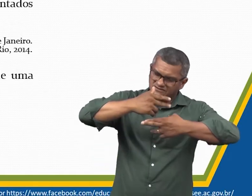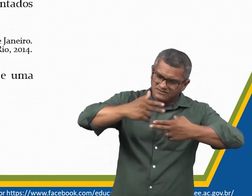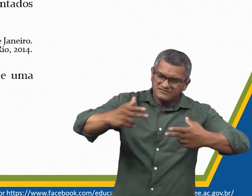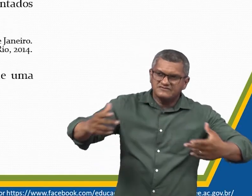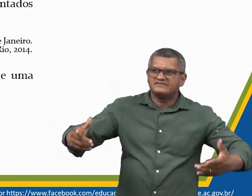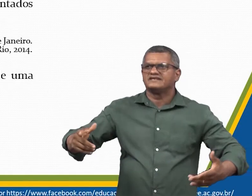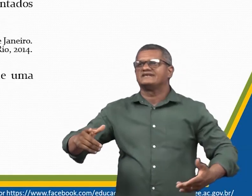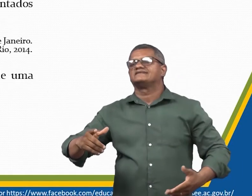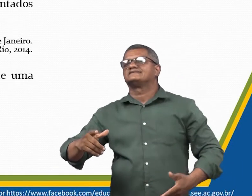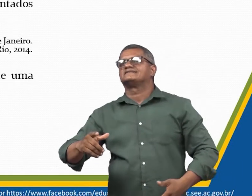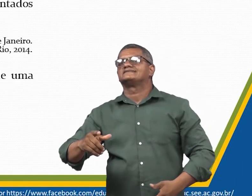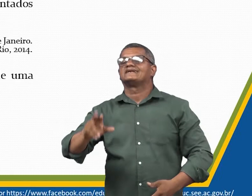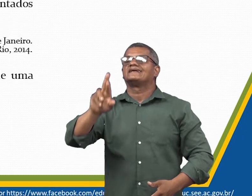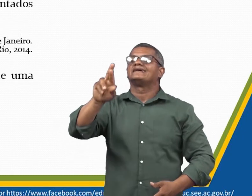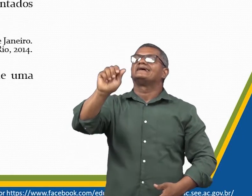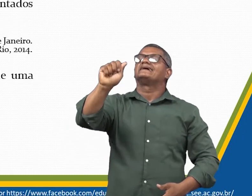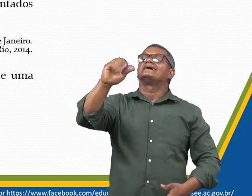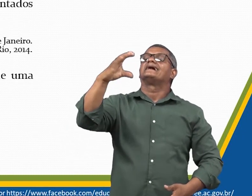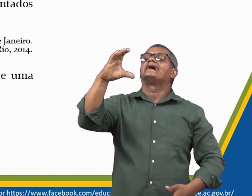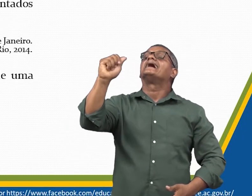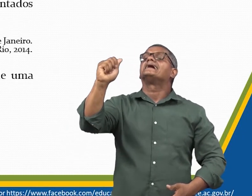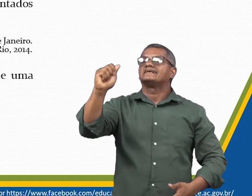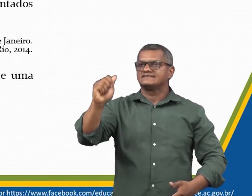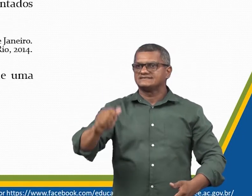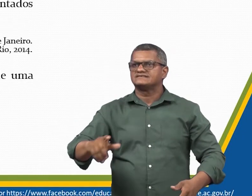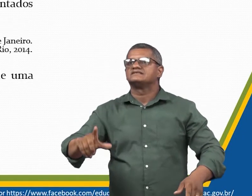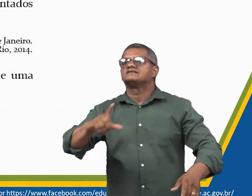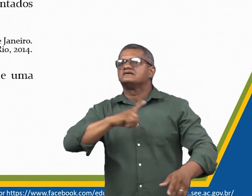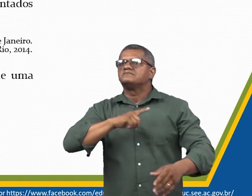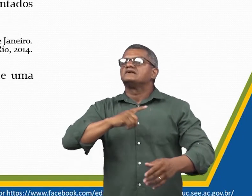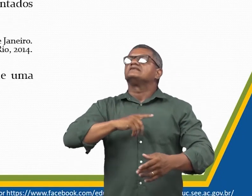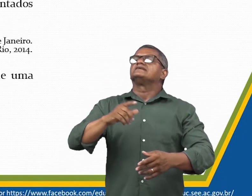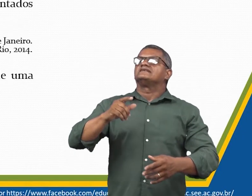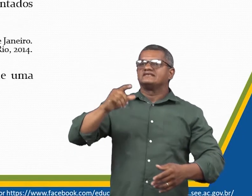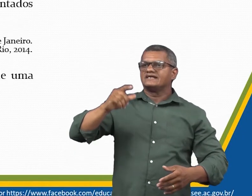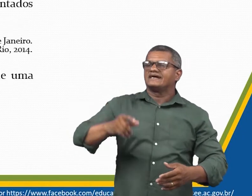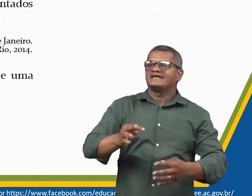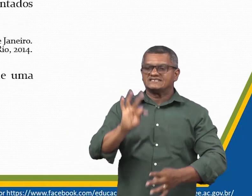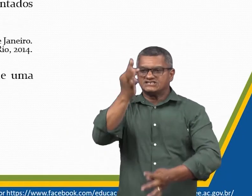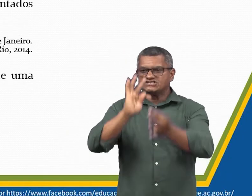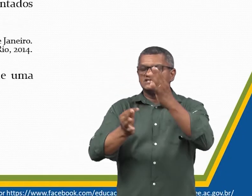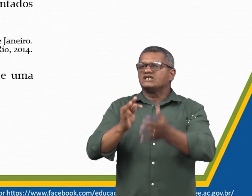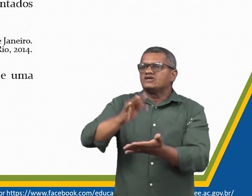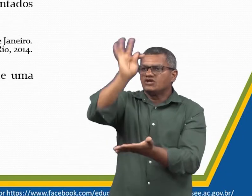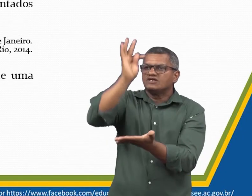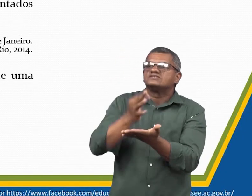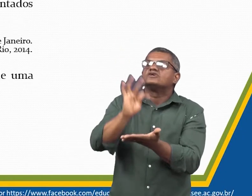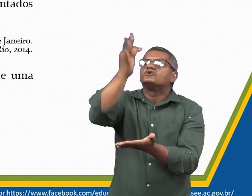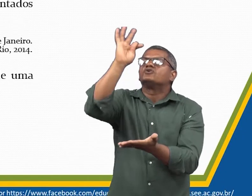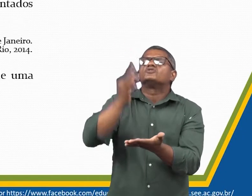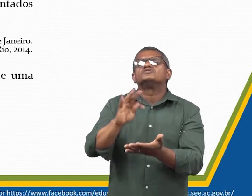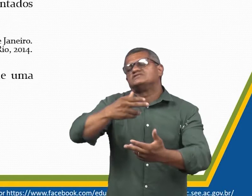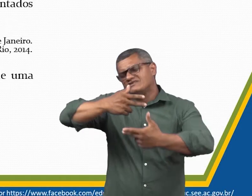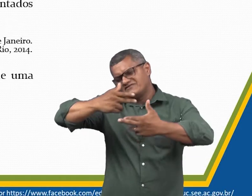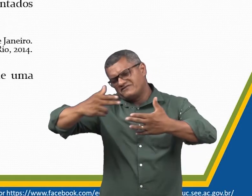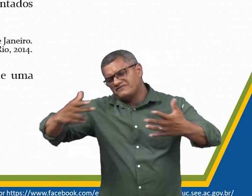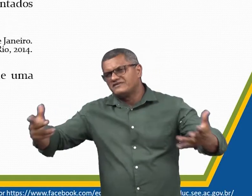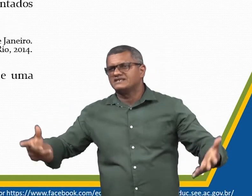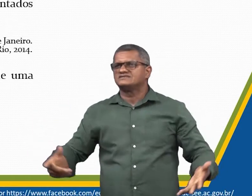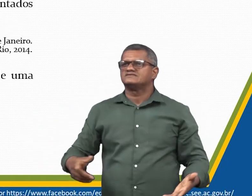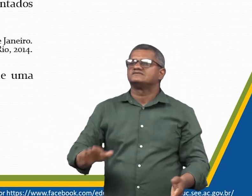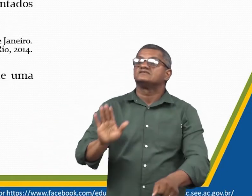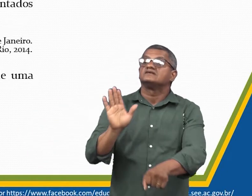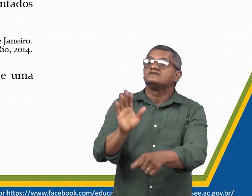etnias. Letra C. Falseiam os dogmas teológicos. Letra D. Estimulam os